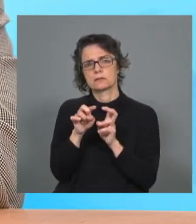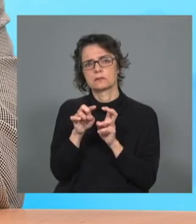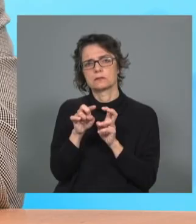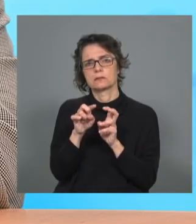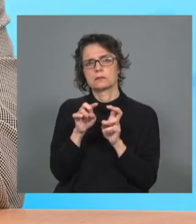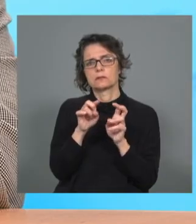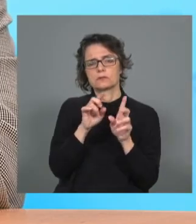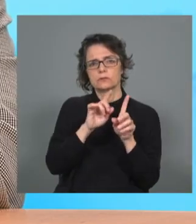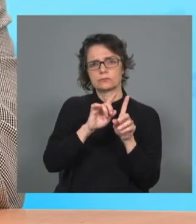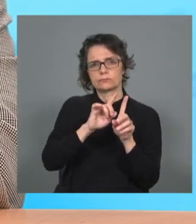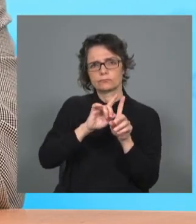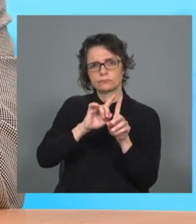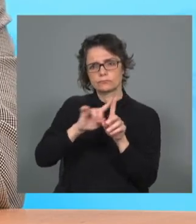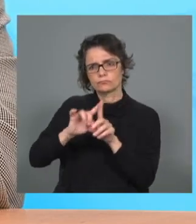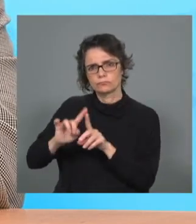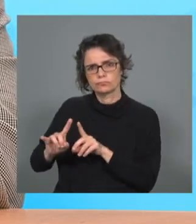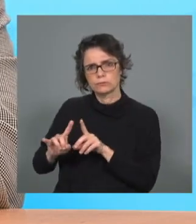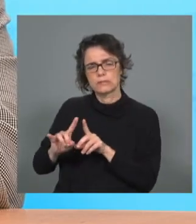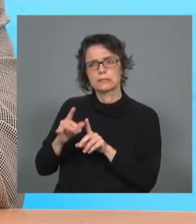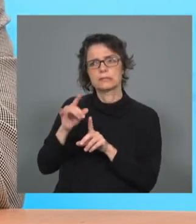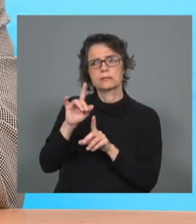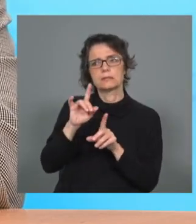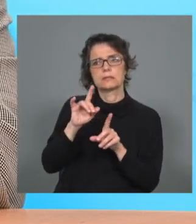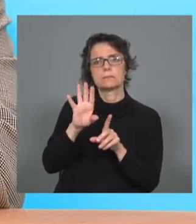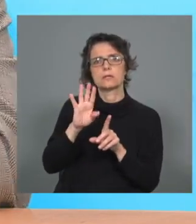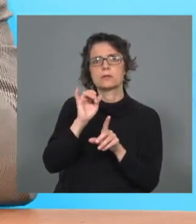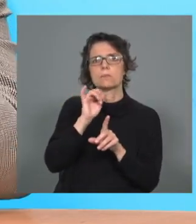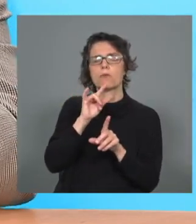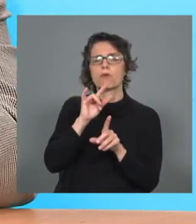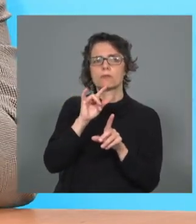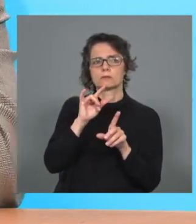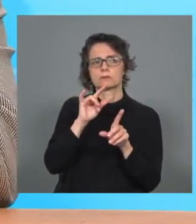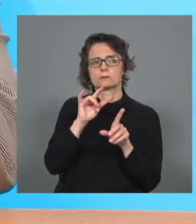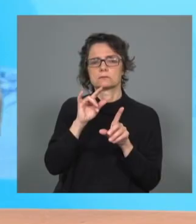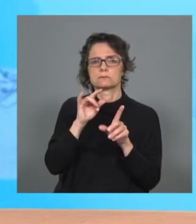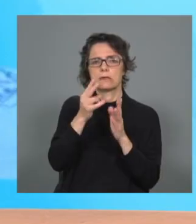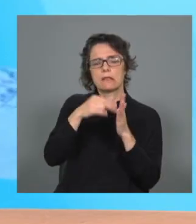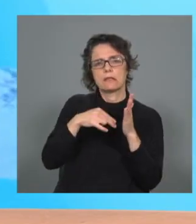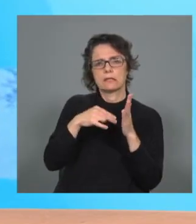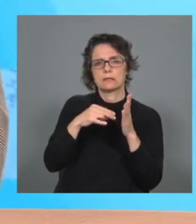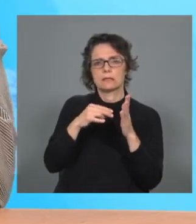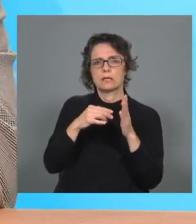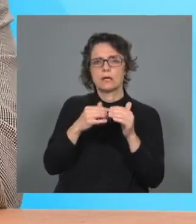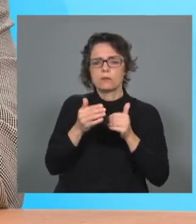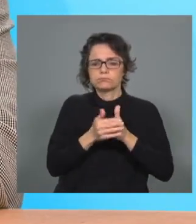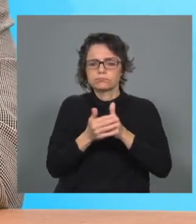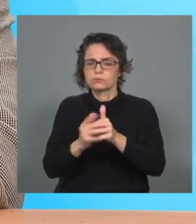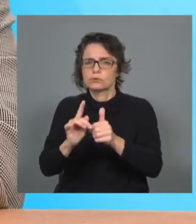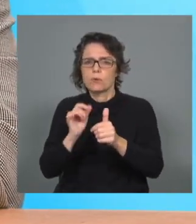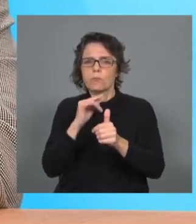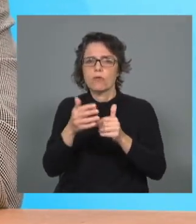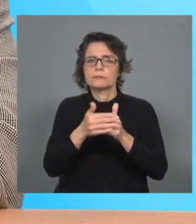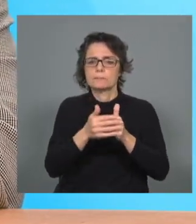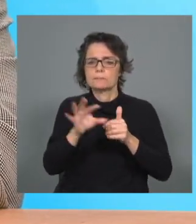fio condutor. Ou seja, os capítulos podem ser lidos de forma autónoma, mas estão todos interrelacionados. Só para ter uma